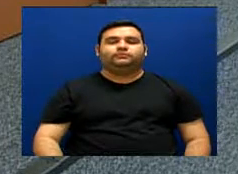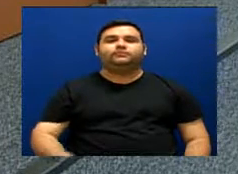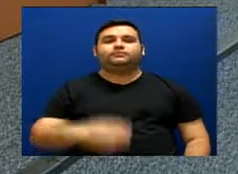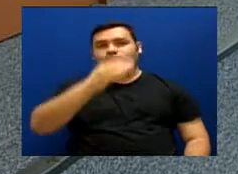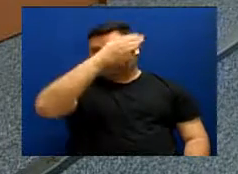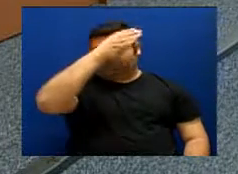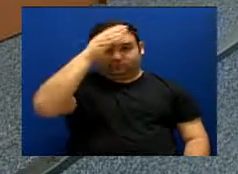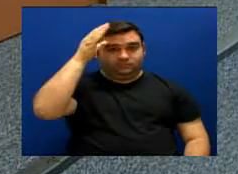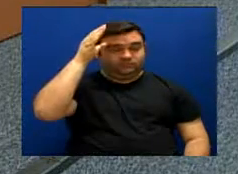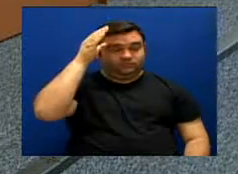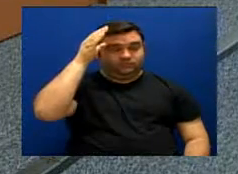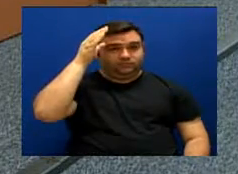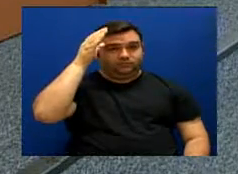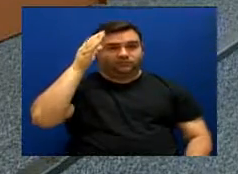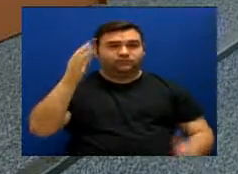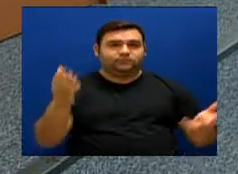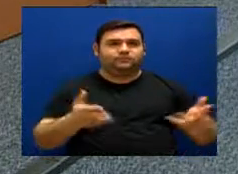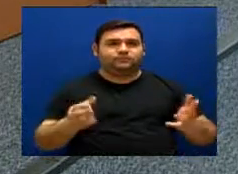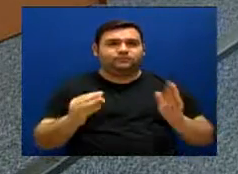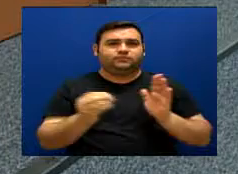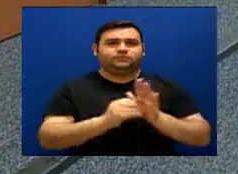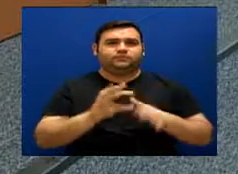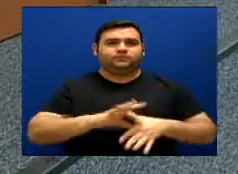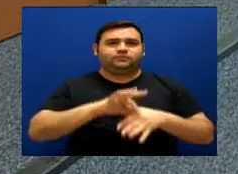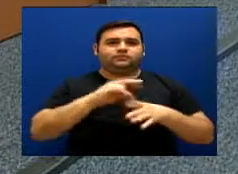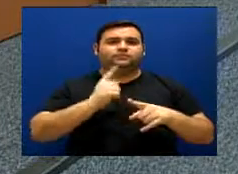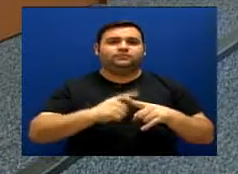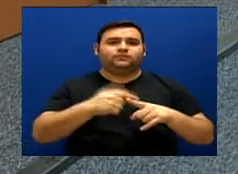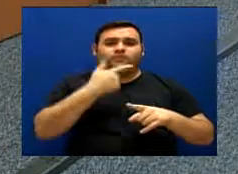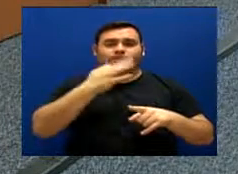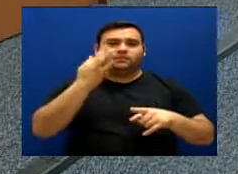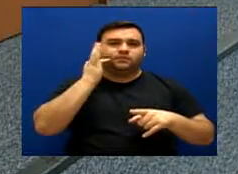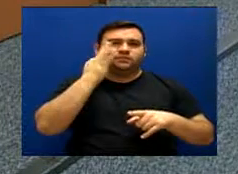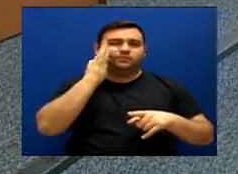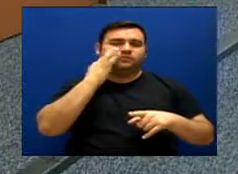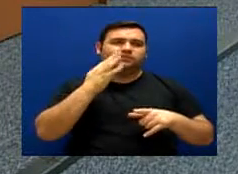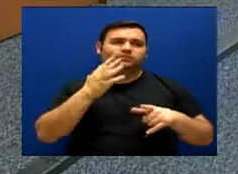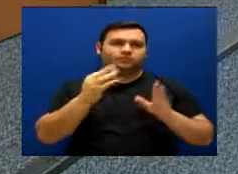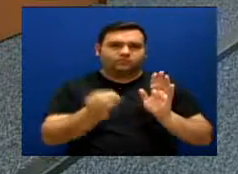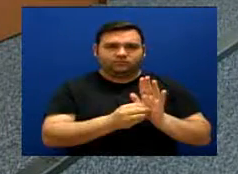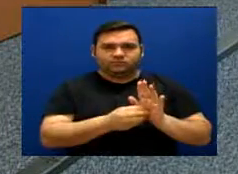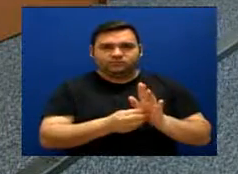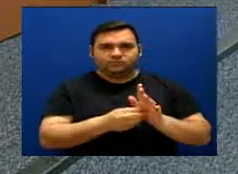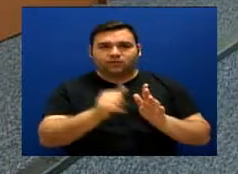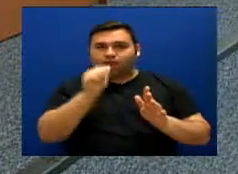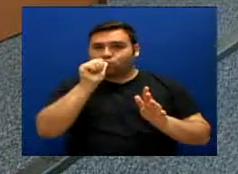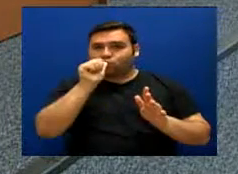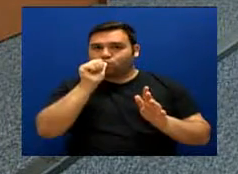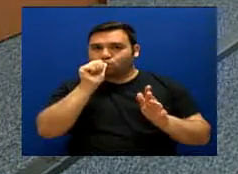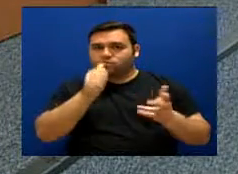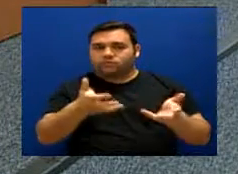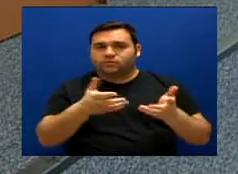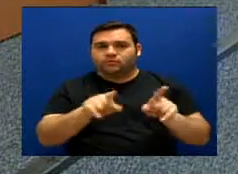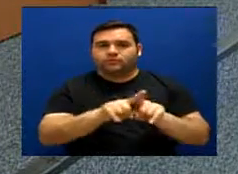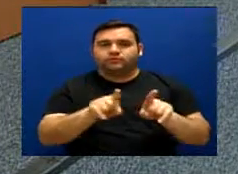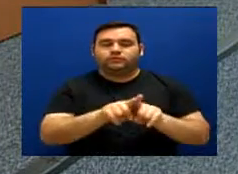Vereadora Cíntia está escrita como líder, porque o vereador Fernando Dini... Se inscreve, vereador Nenê, também?